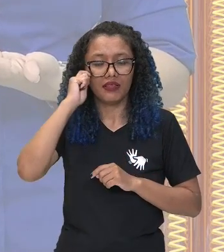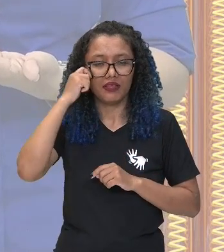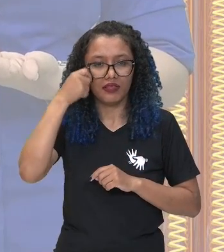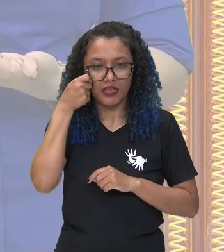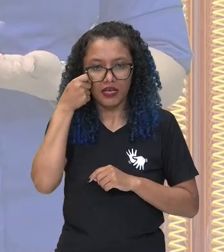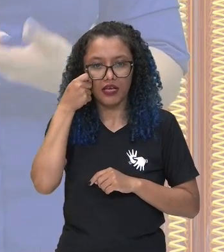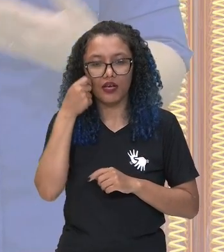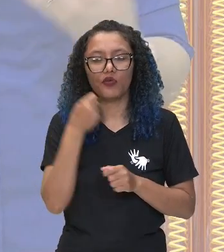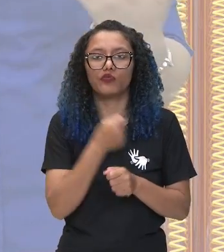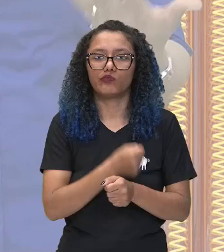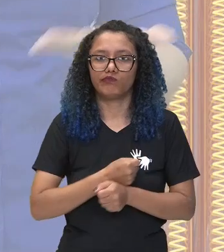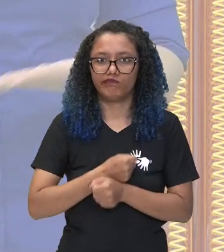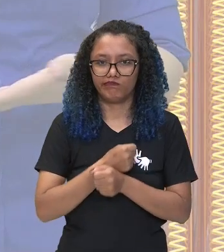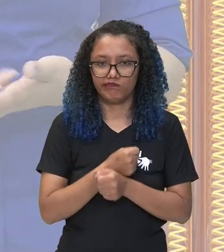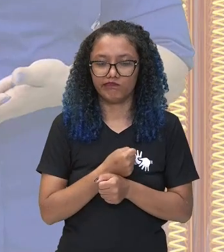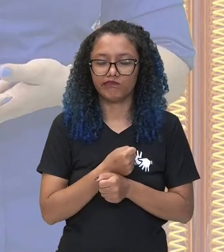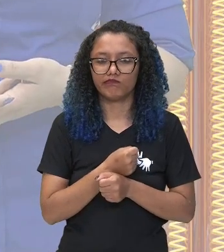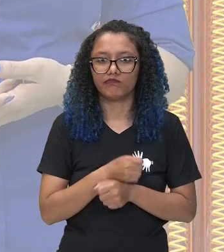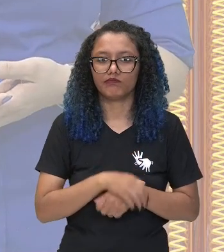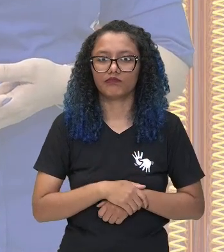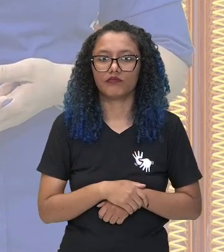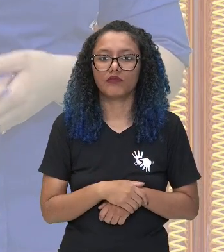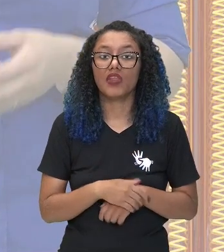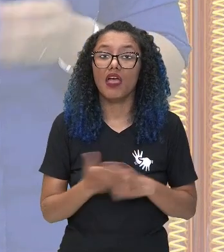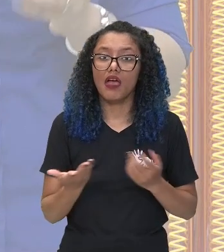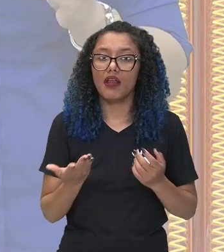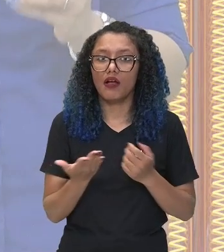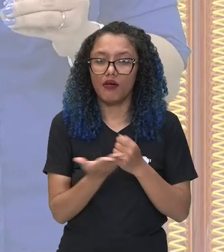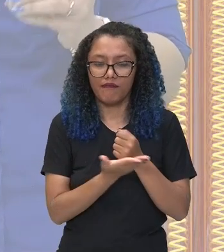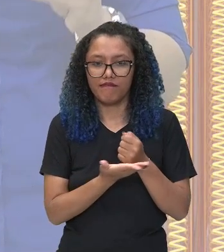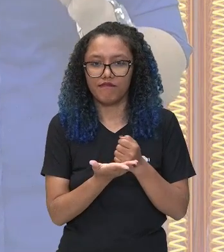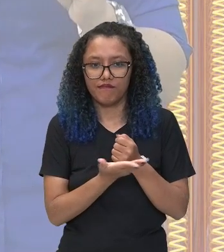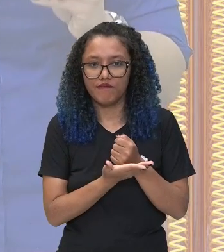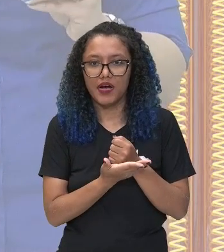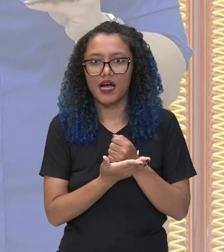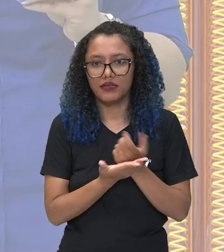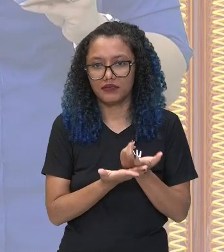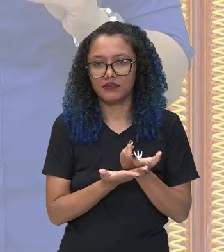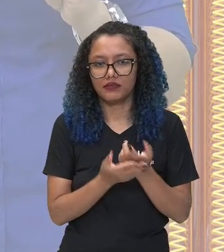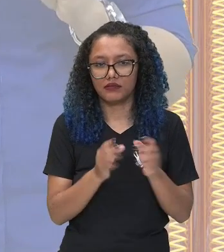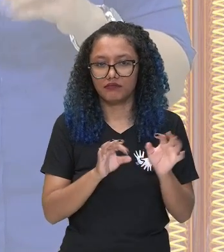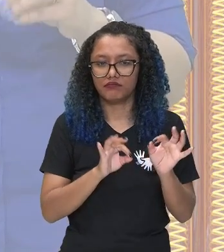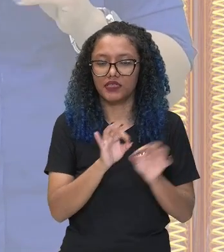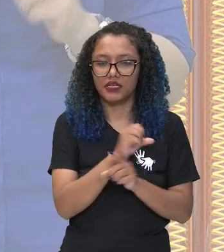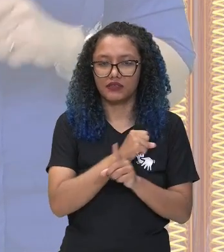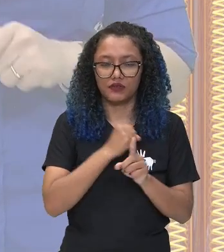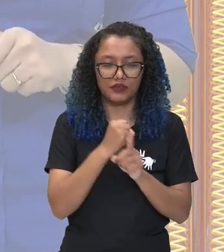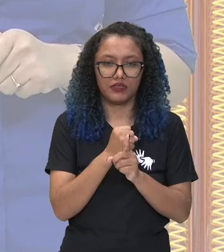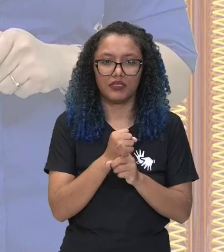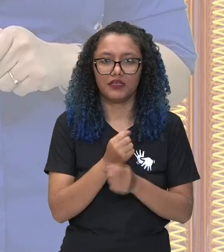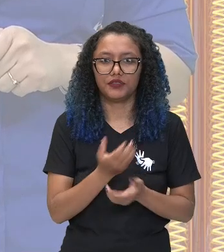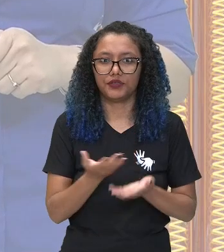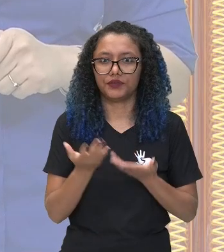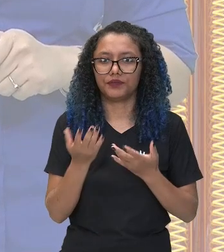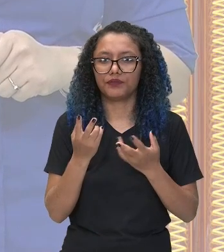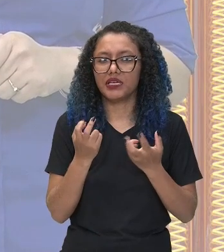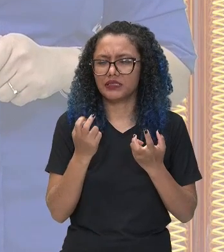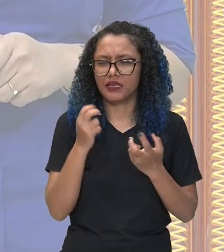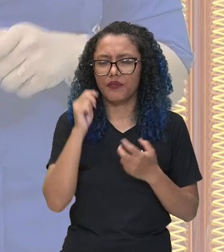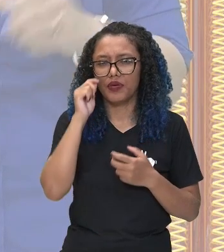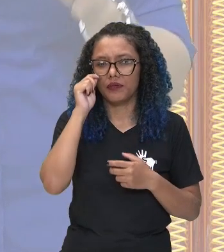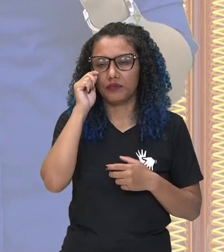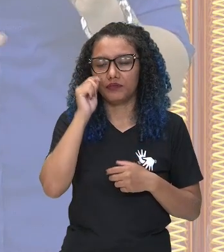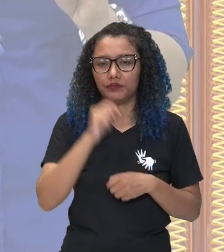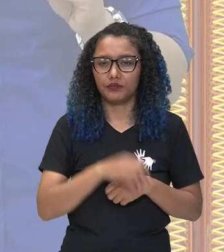de escravizado, que era a base da sociedade da América Espanhola. Então observem aí que